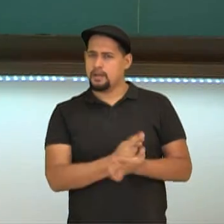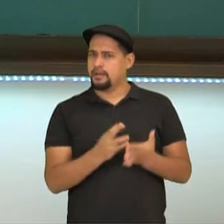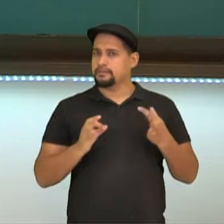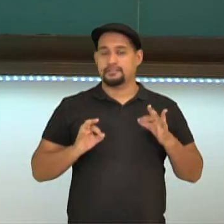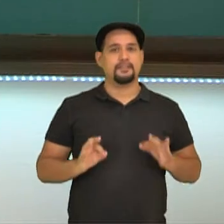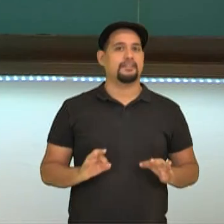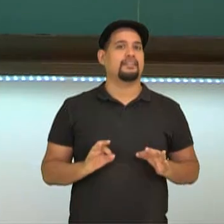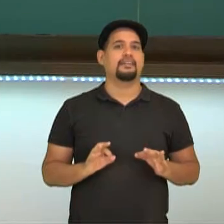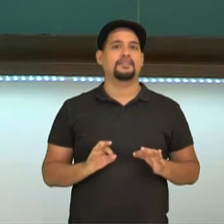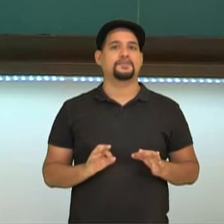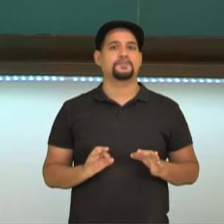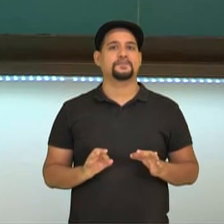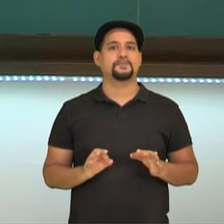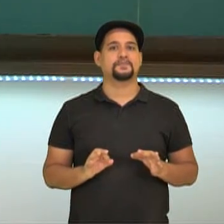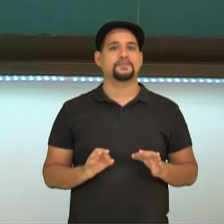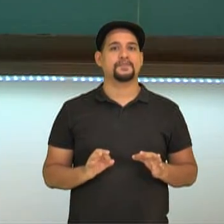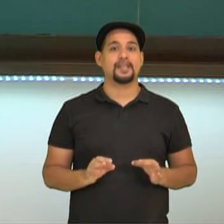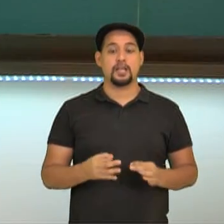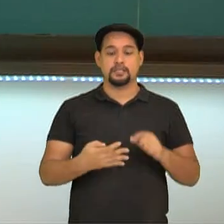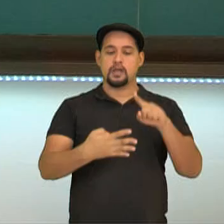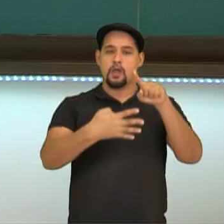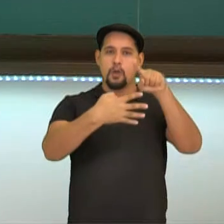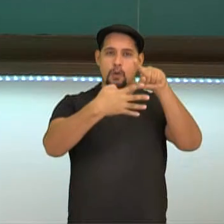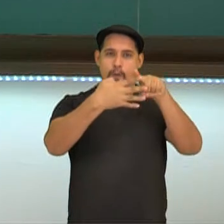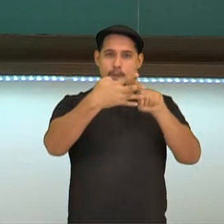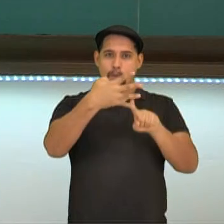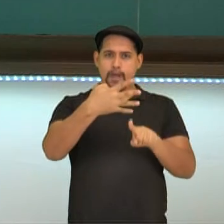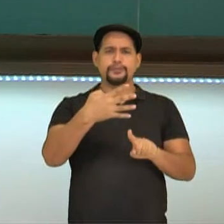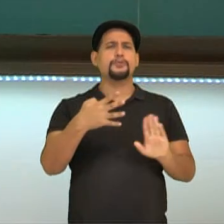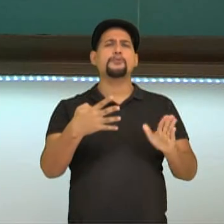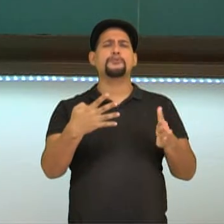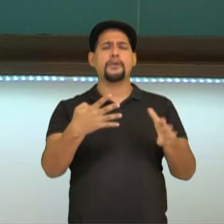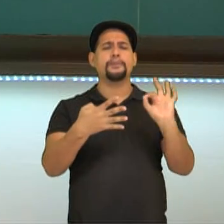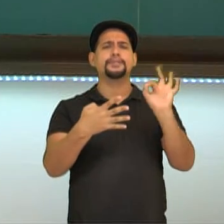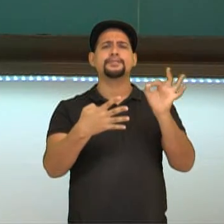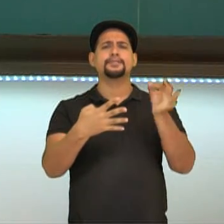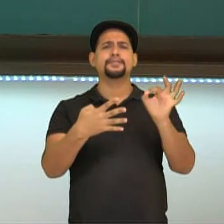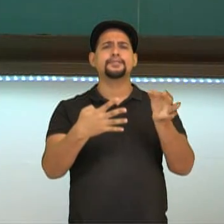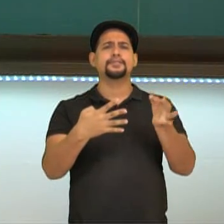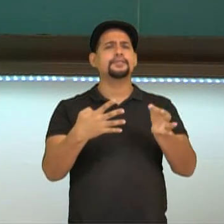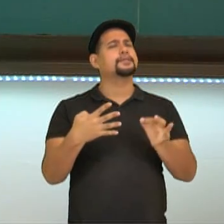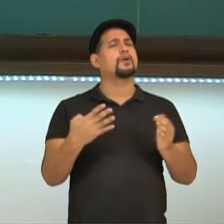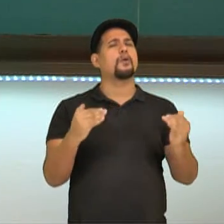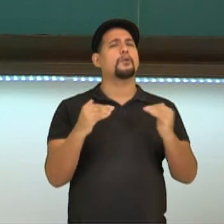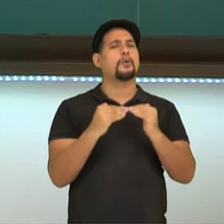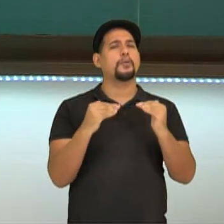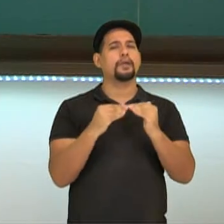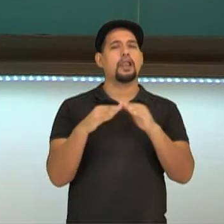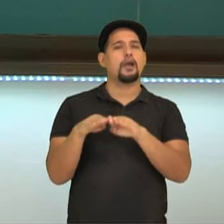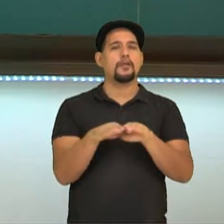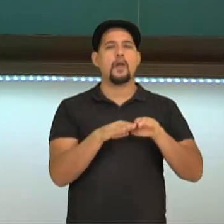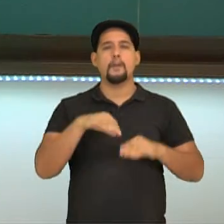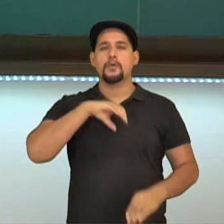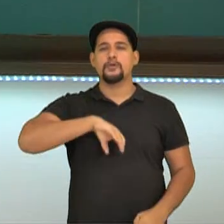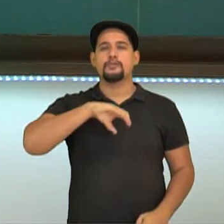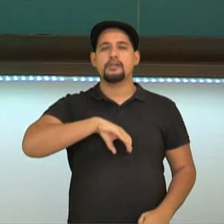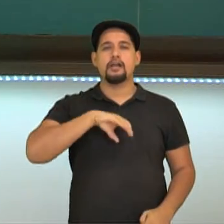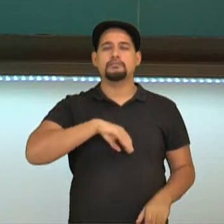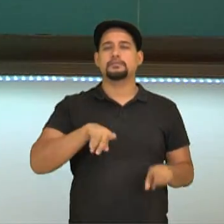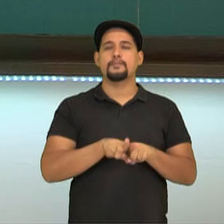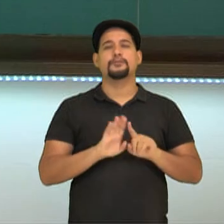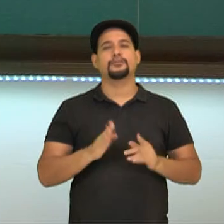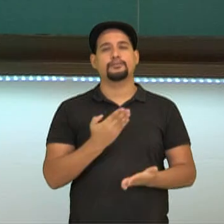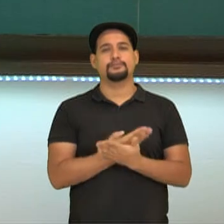resposta? Das 4 alternativas, qual delas está dentro da norma padrão, de acordo com o que